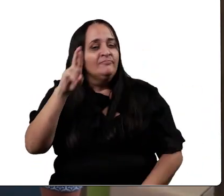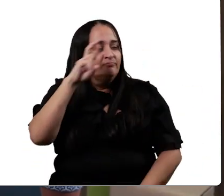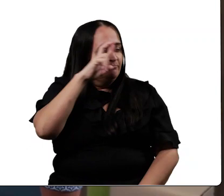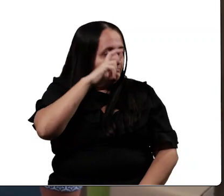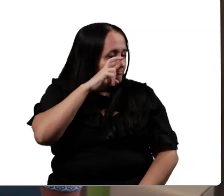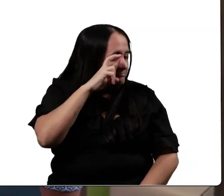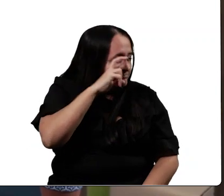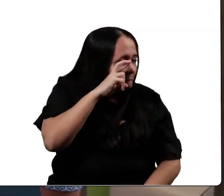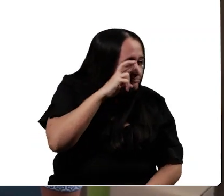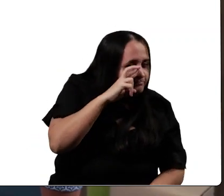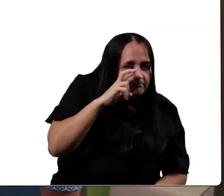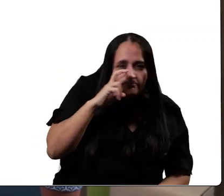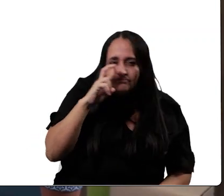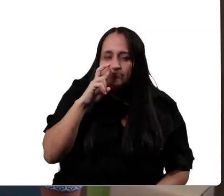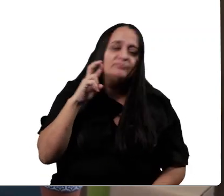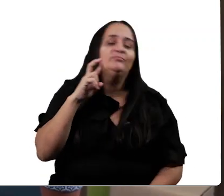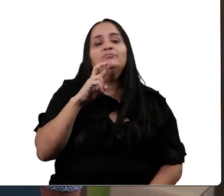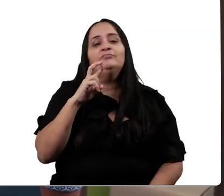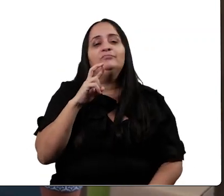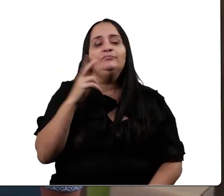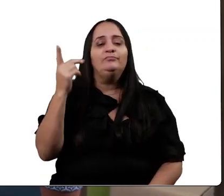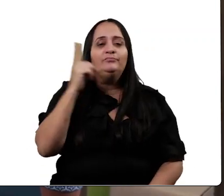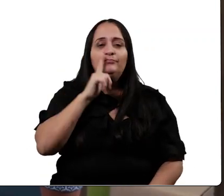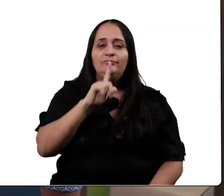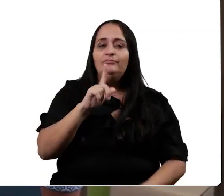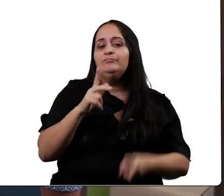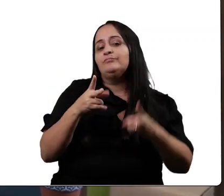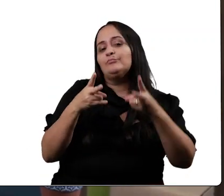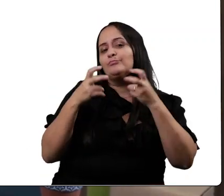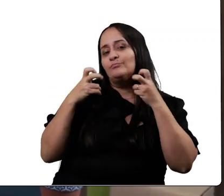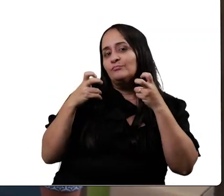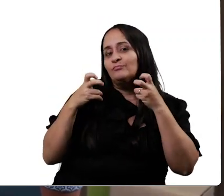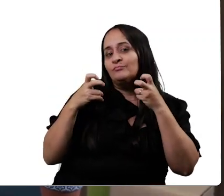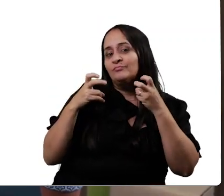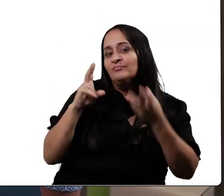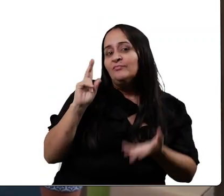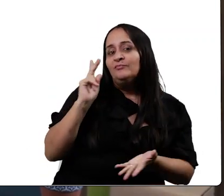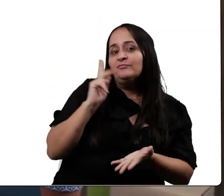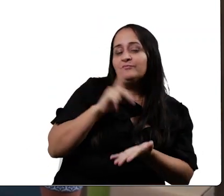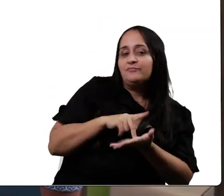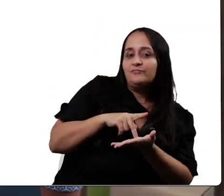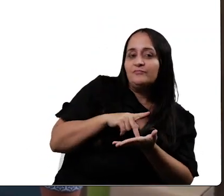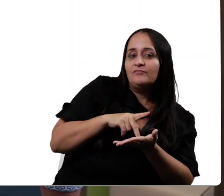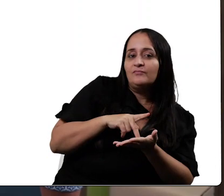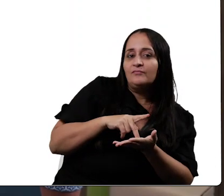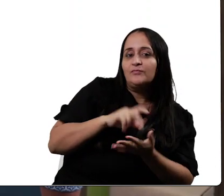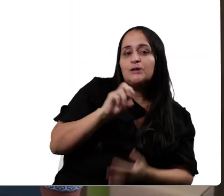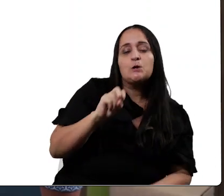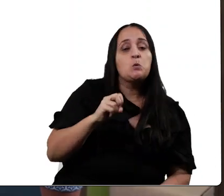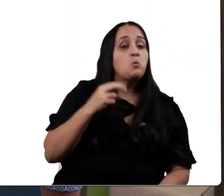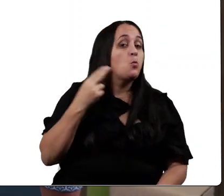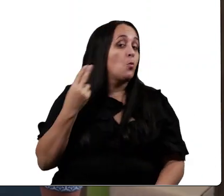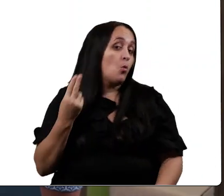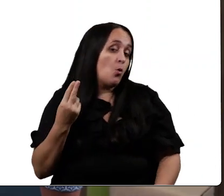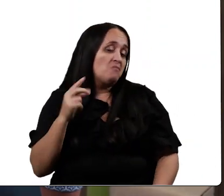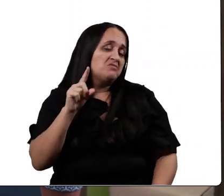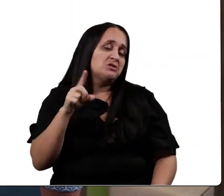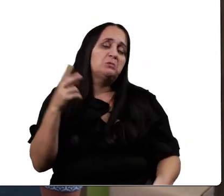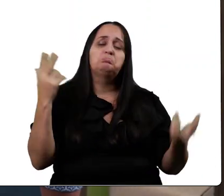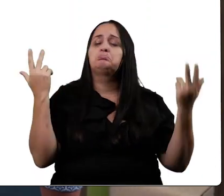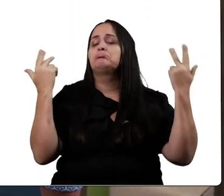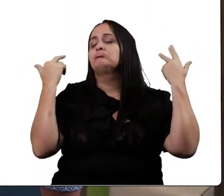consegue observar e perceber quando o que está passando ali no texto é um texto de verdade ou você é daqueles que não está